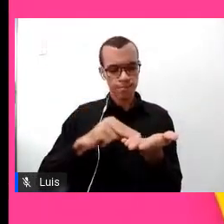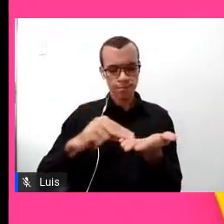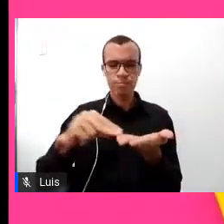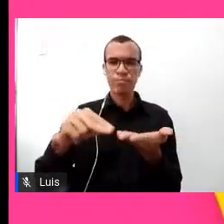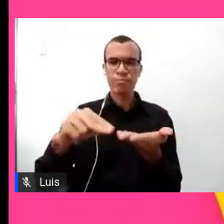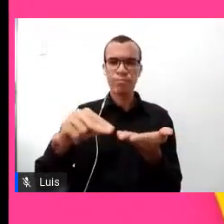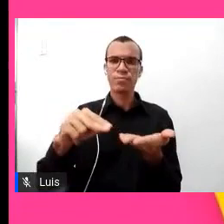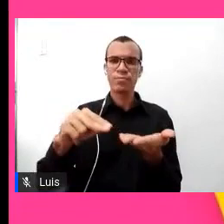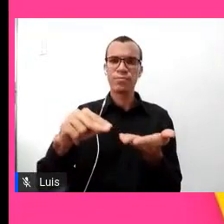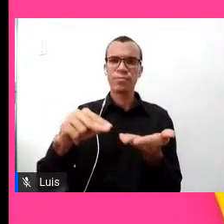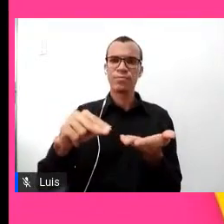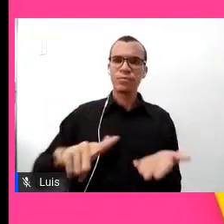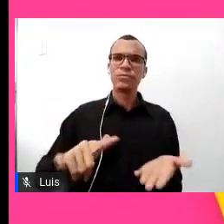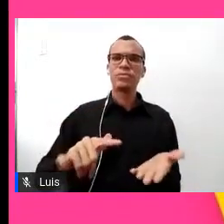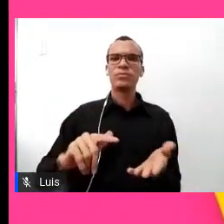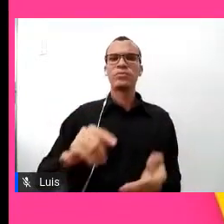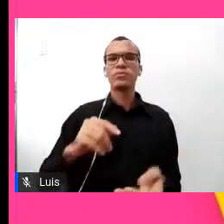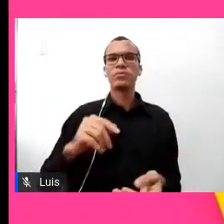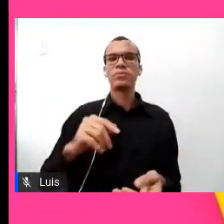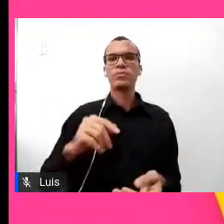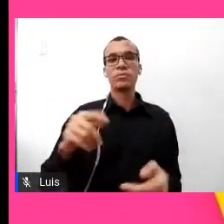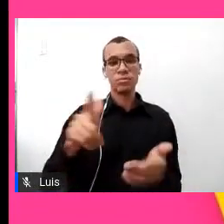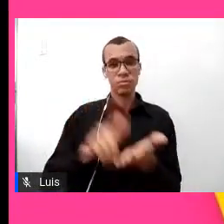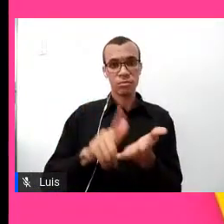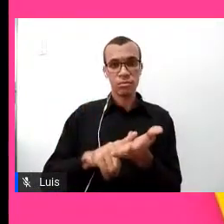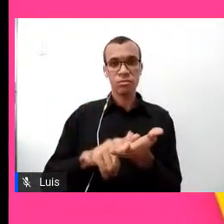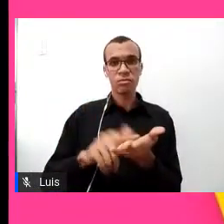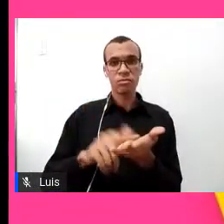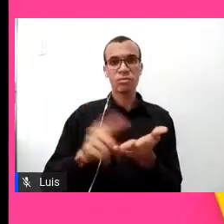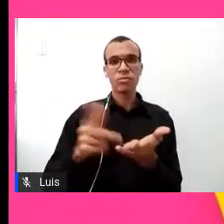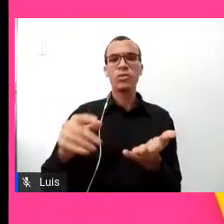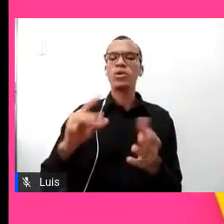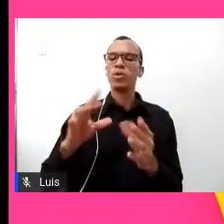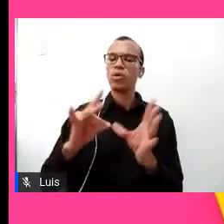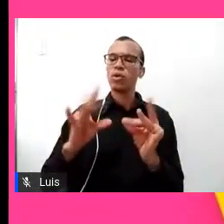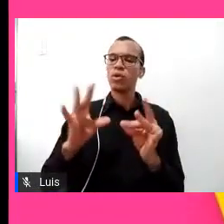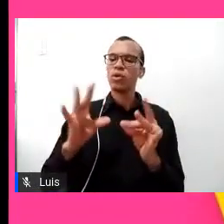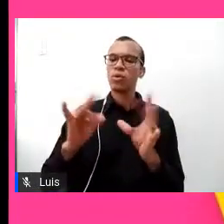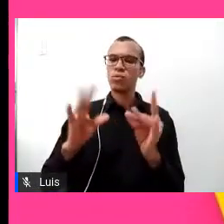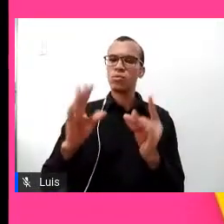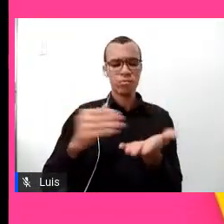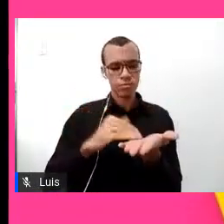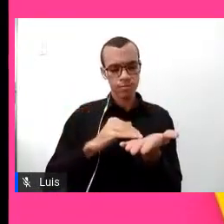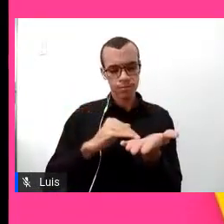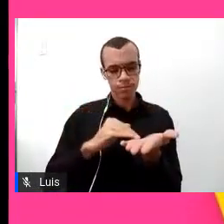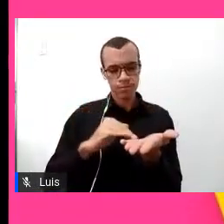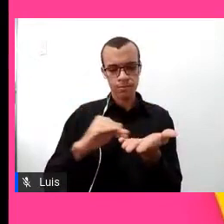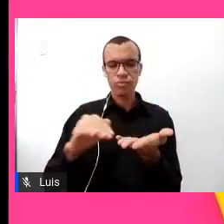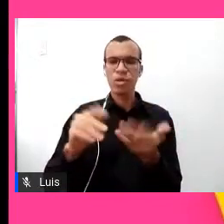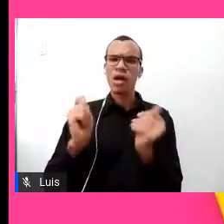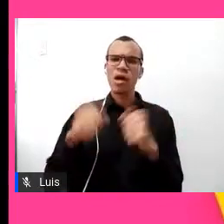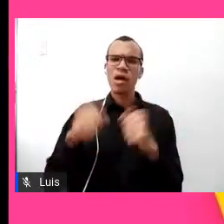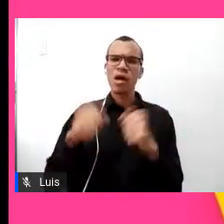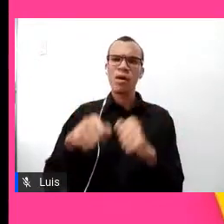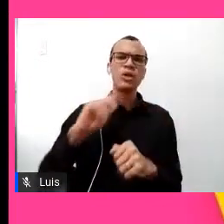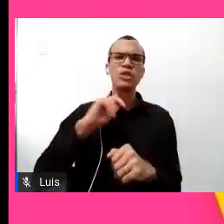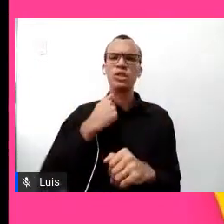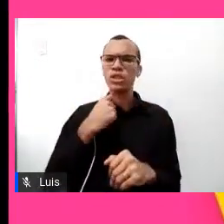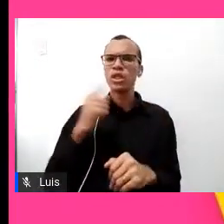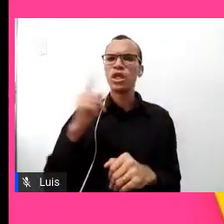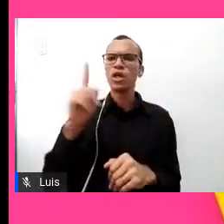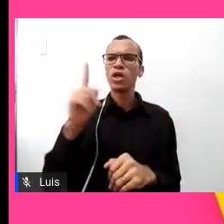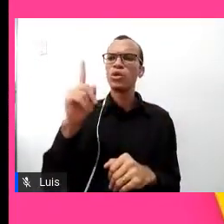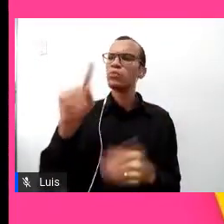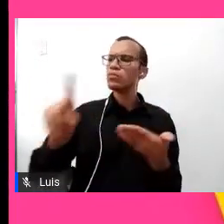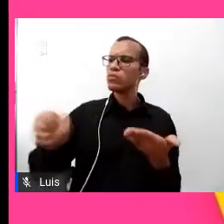com papel, espalho um pouquinho de cola. Ah, eu podia sujar o dedo aqui e fazer. Podia também, não tem